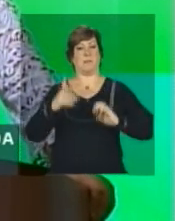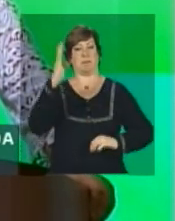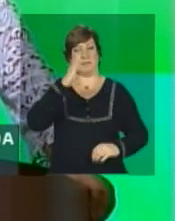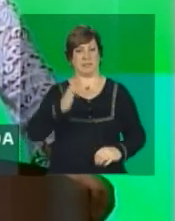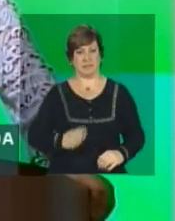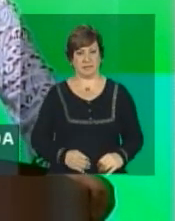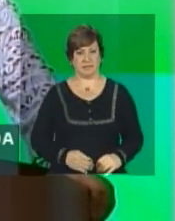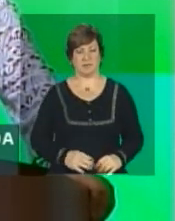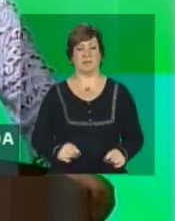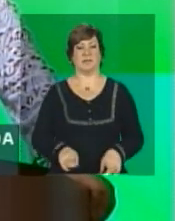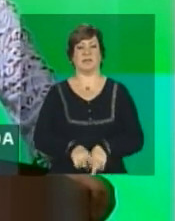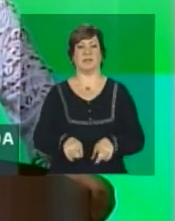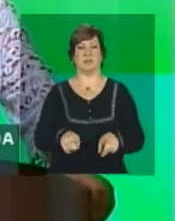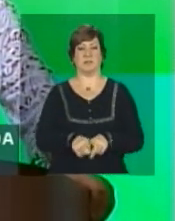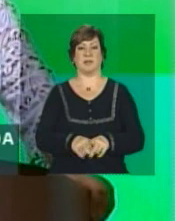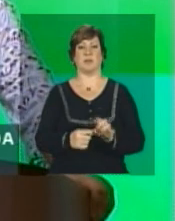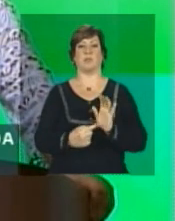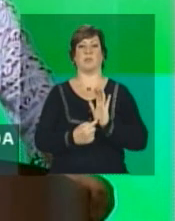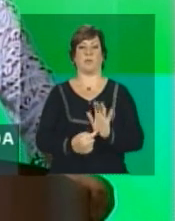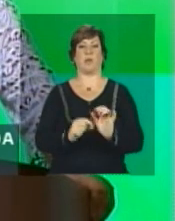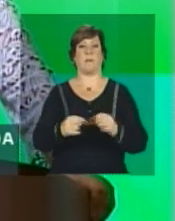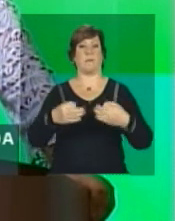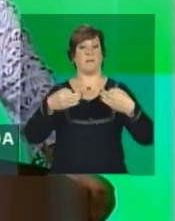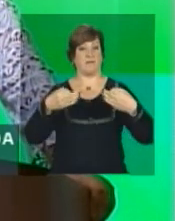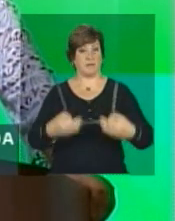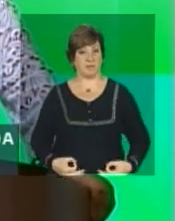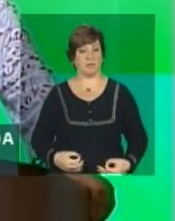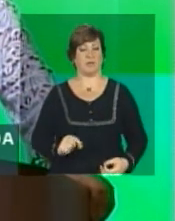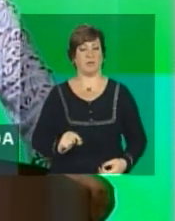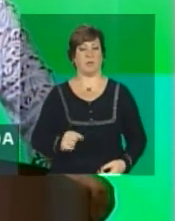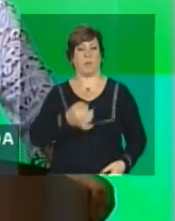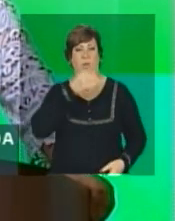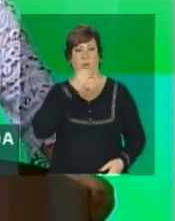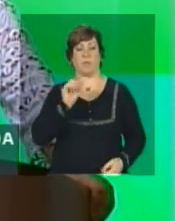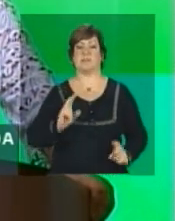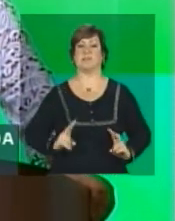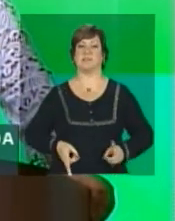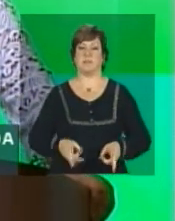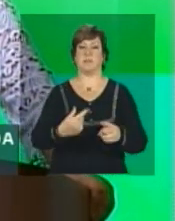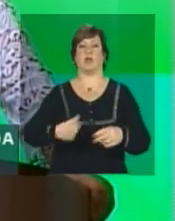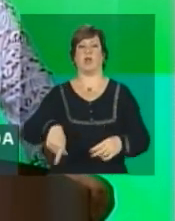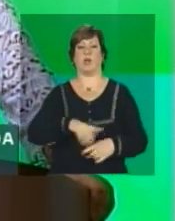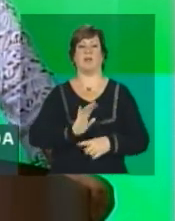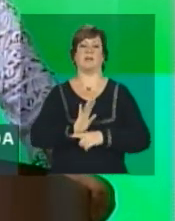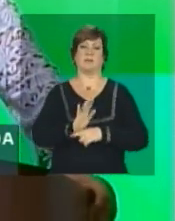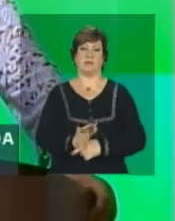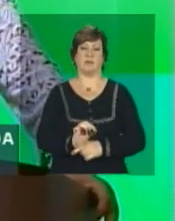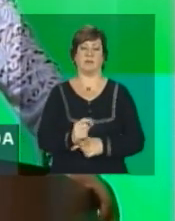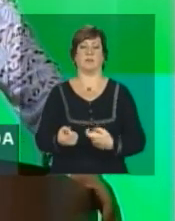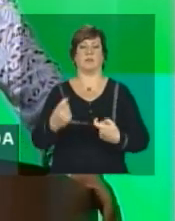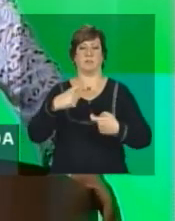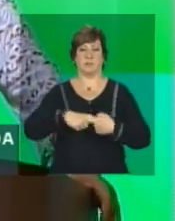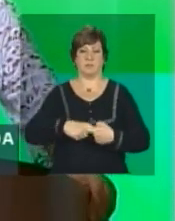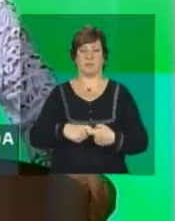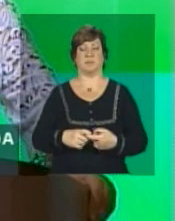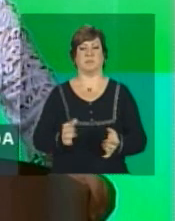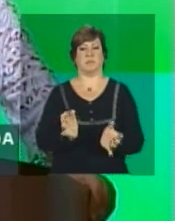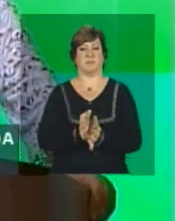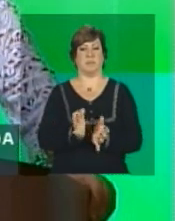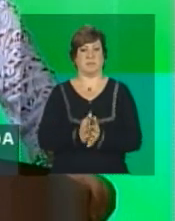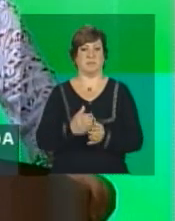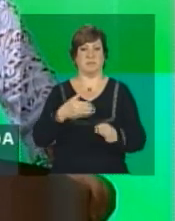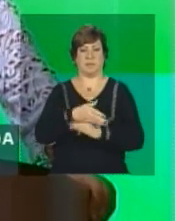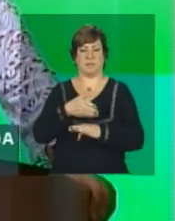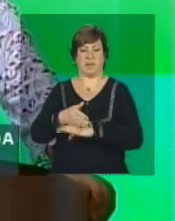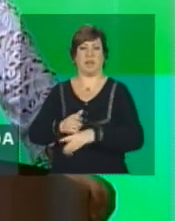país e traduzem à perfeição o conceito que sempre defendemos de uma participação